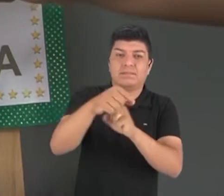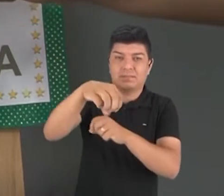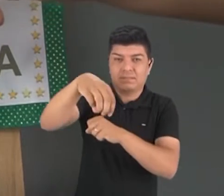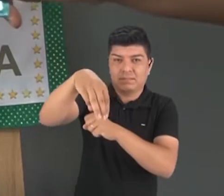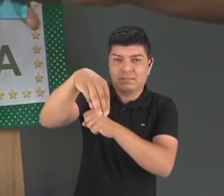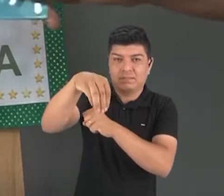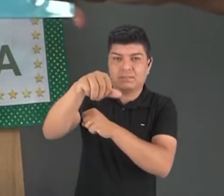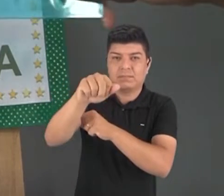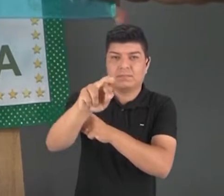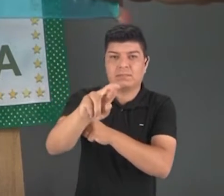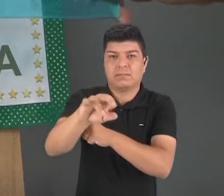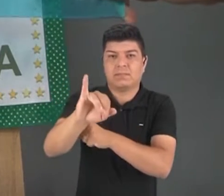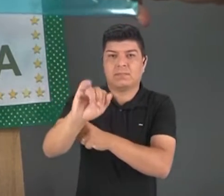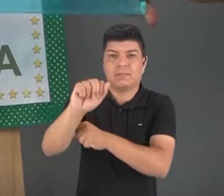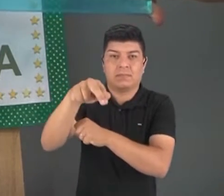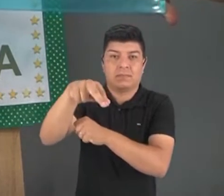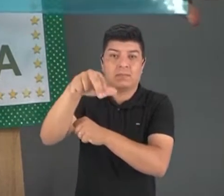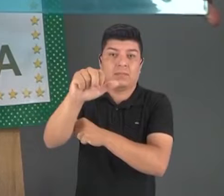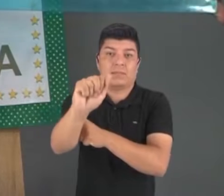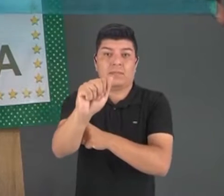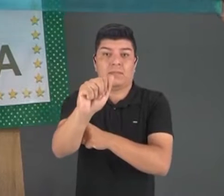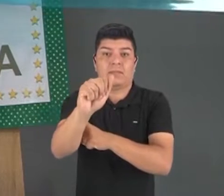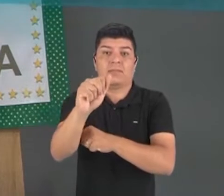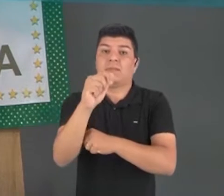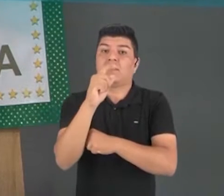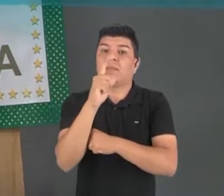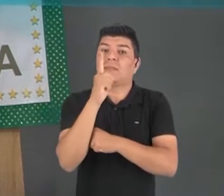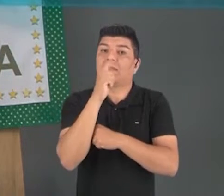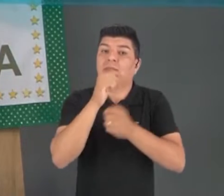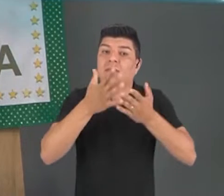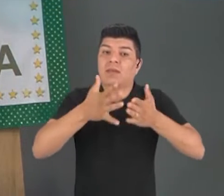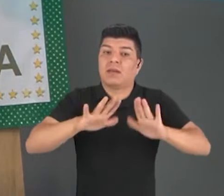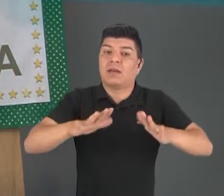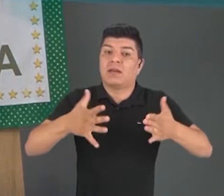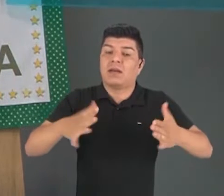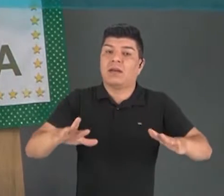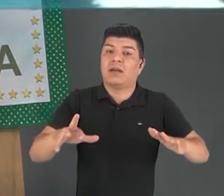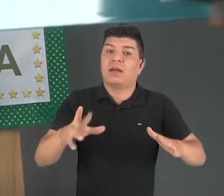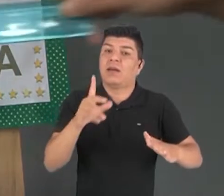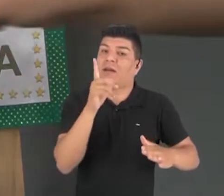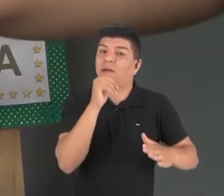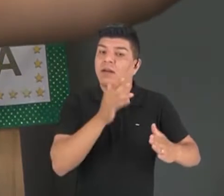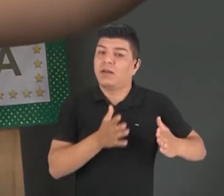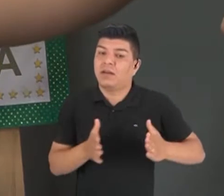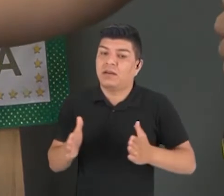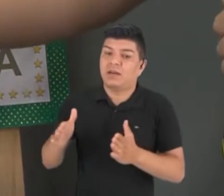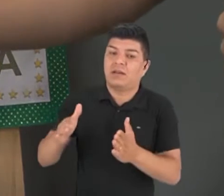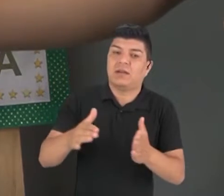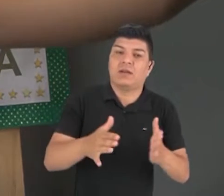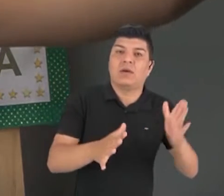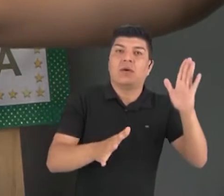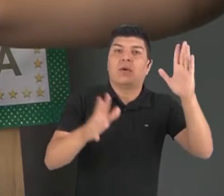Mariana é Mar Rio a e